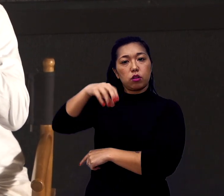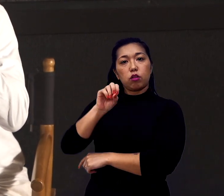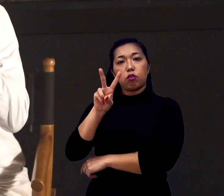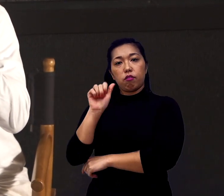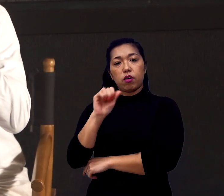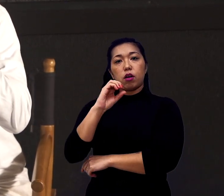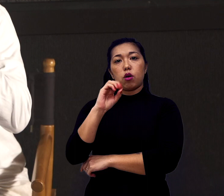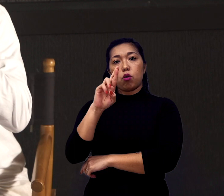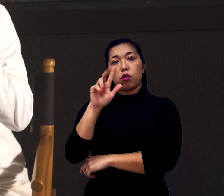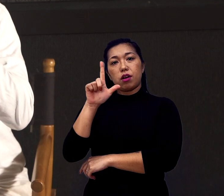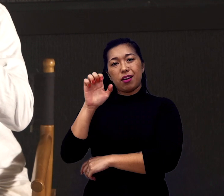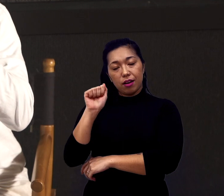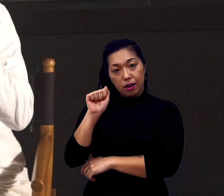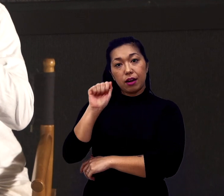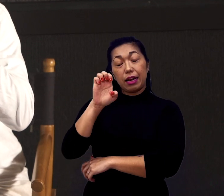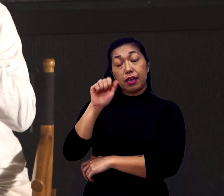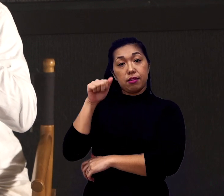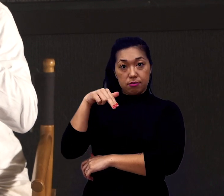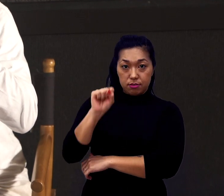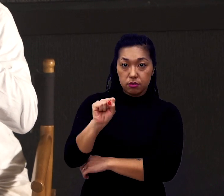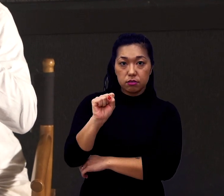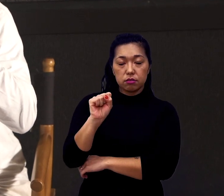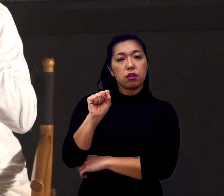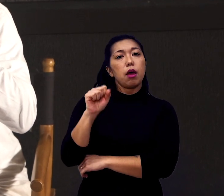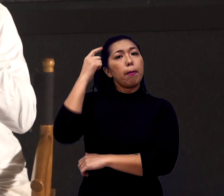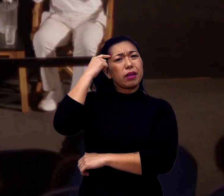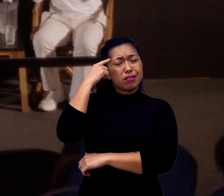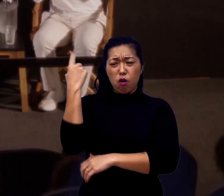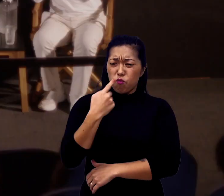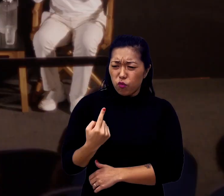Unidos do lugar de ser um país que mata pessoas negras.